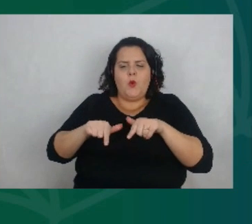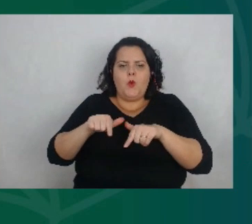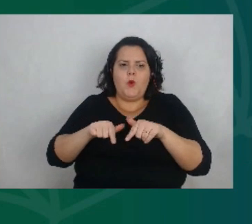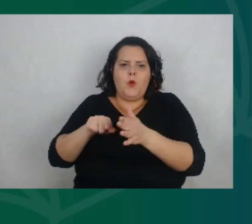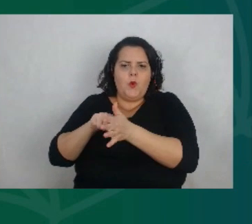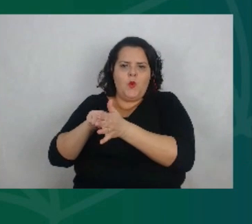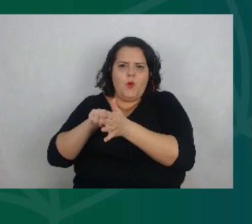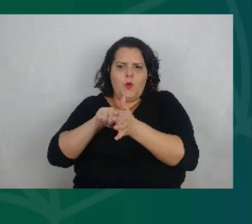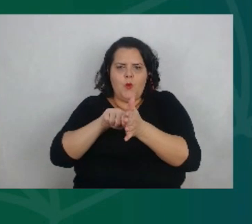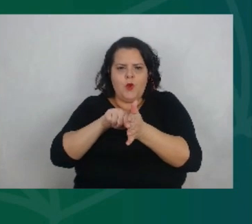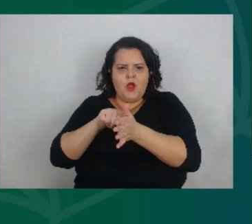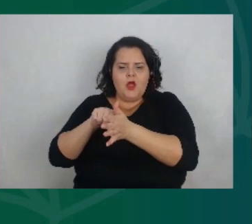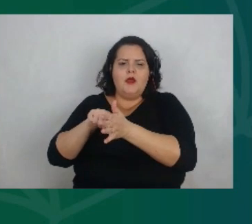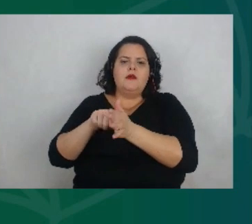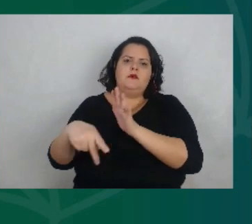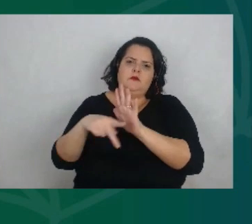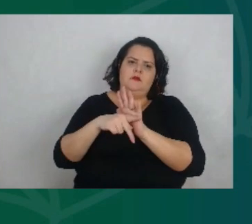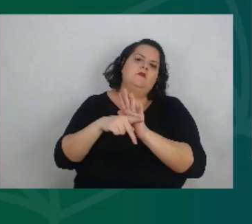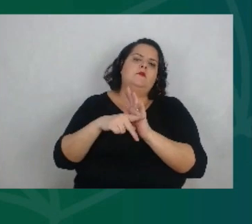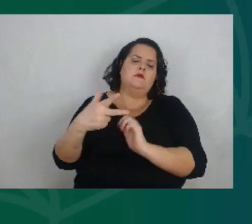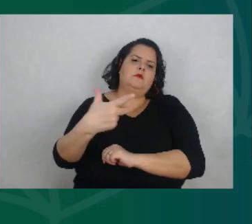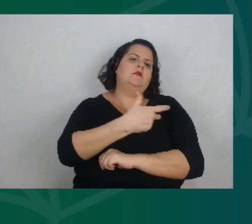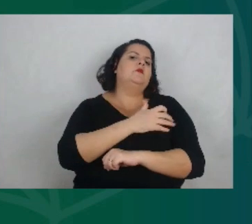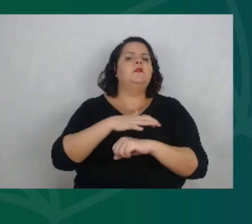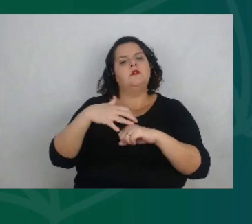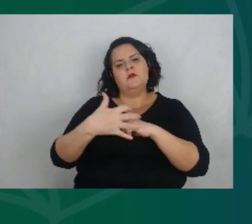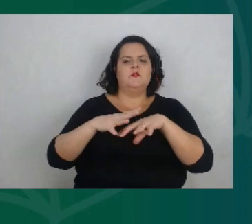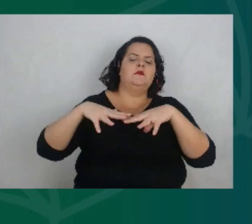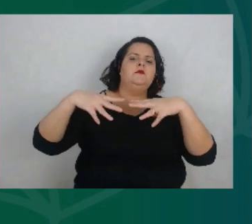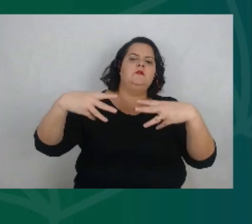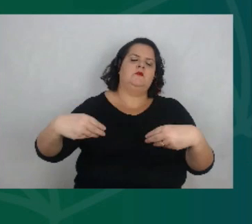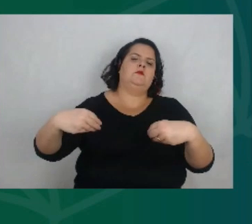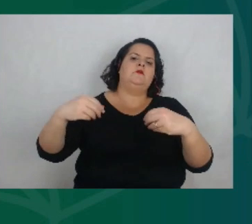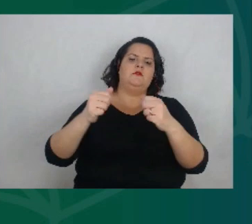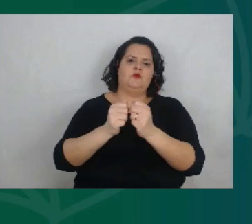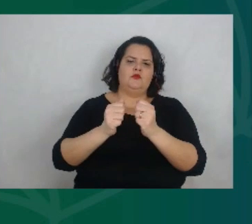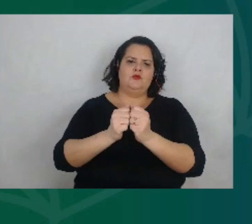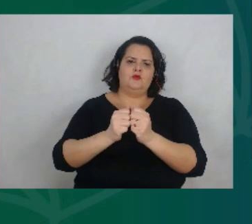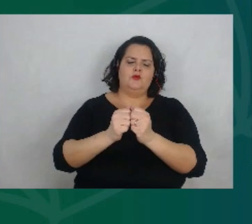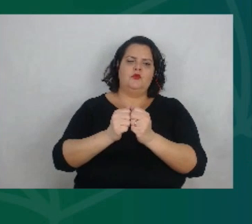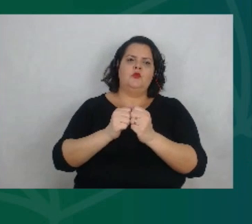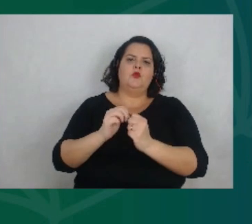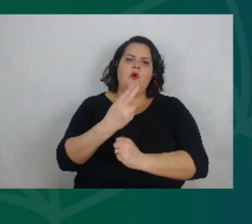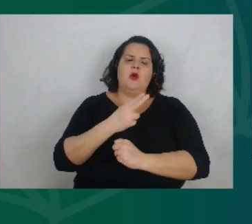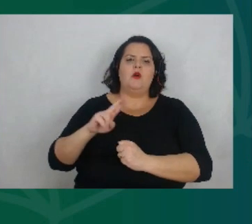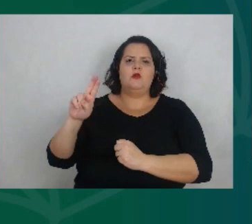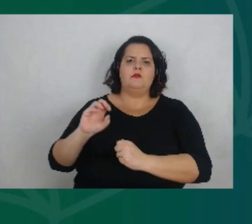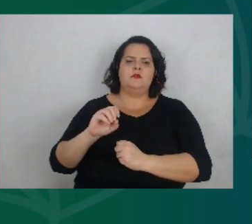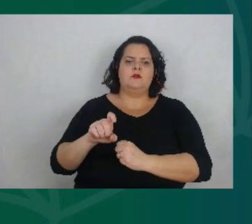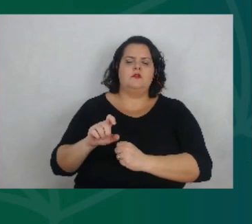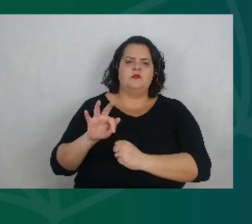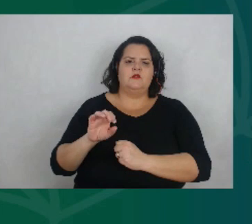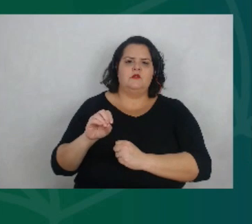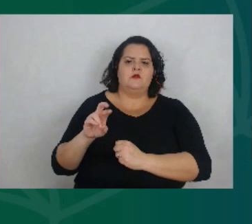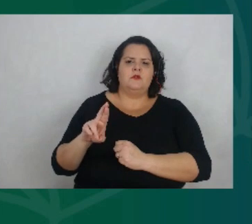fazer este estudo, né? A Unifesp junto com a Universidade de Oxford, e uma equipe grande